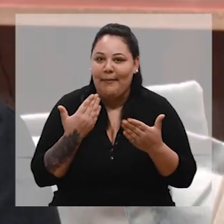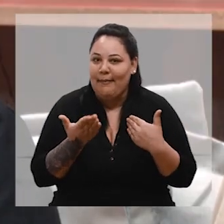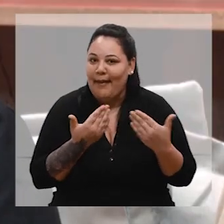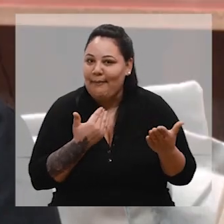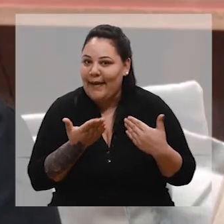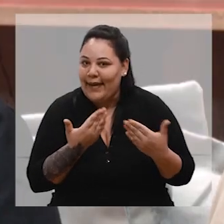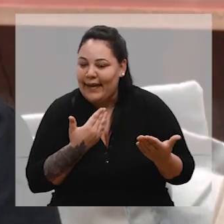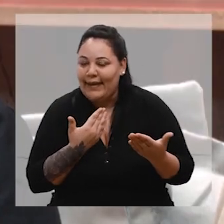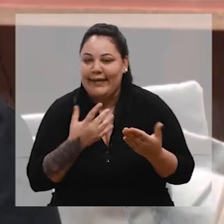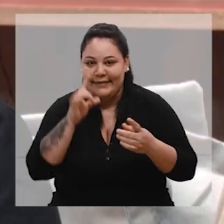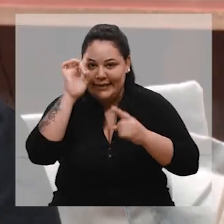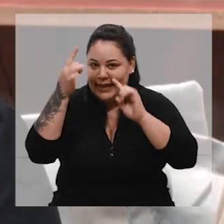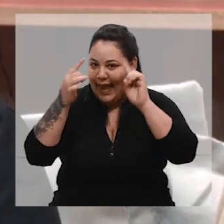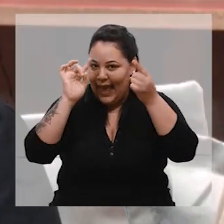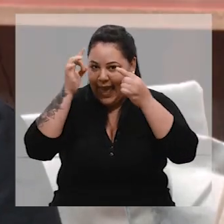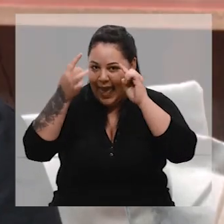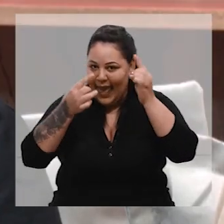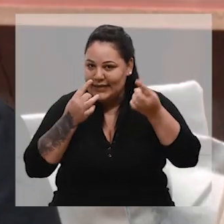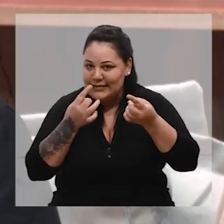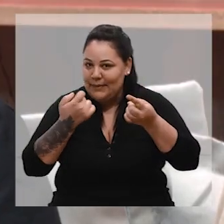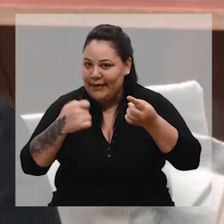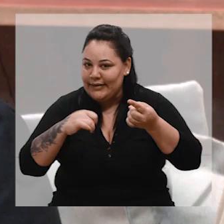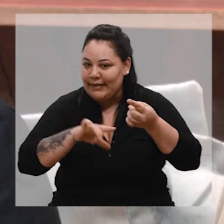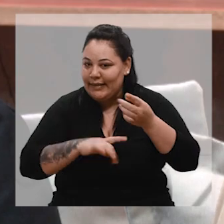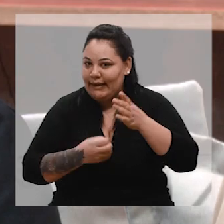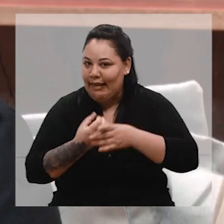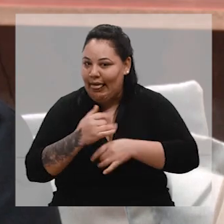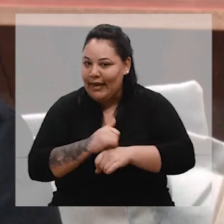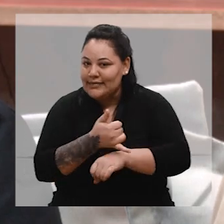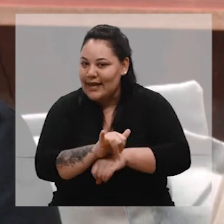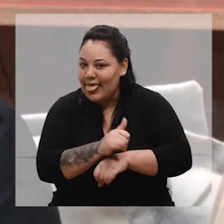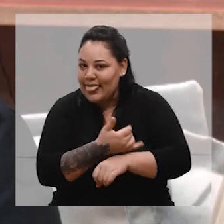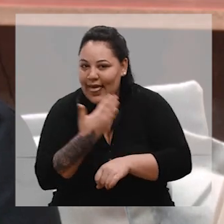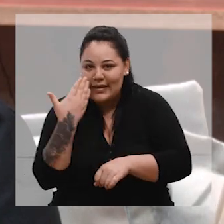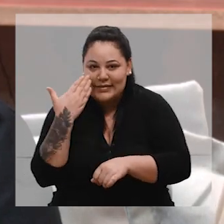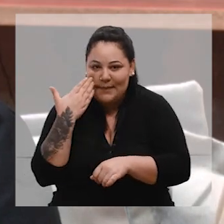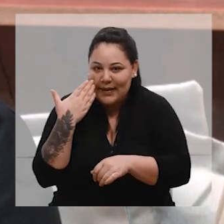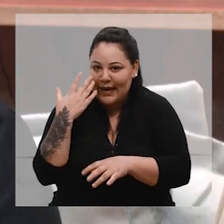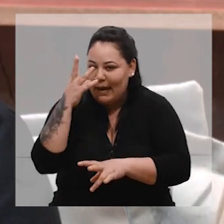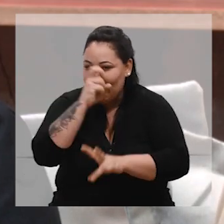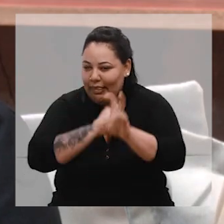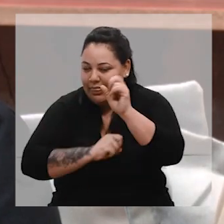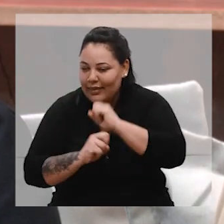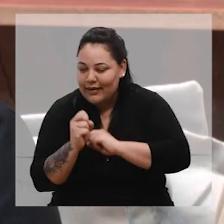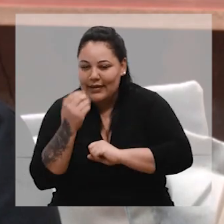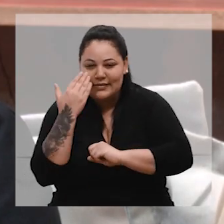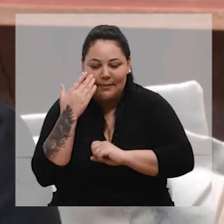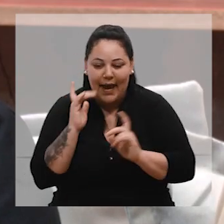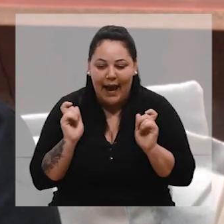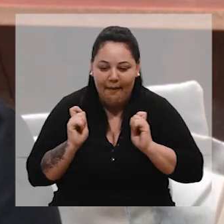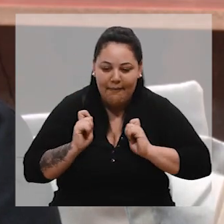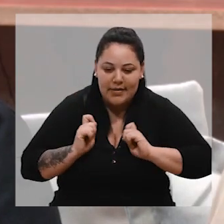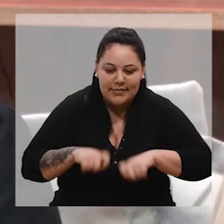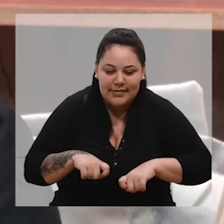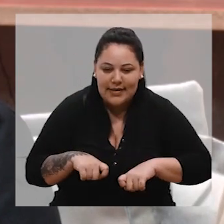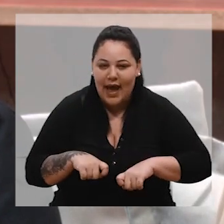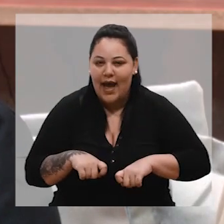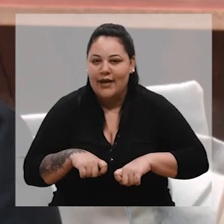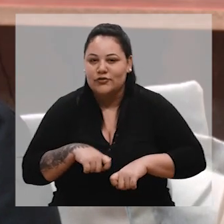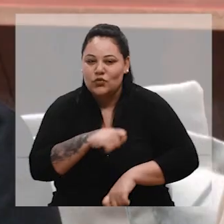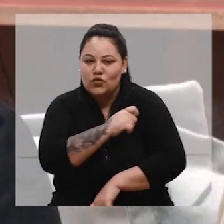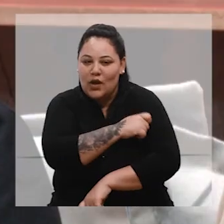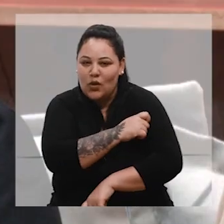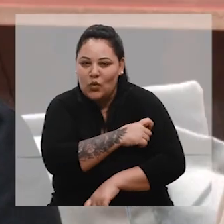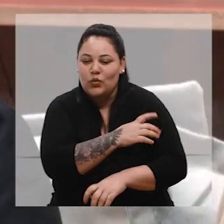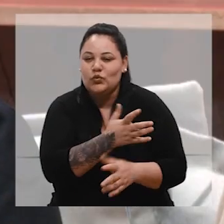negociação, muita mobilização, né, de ideias, articulação, né, de saberes e